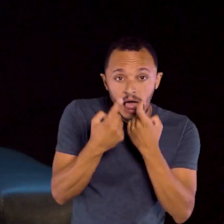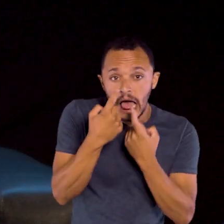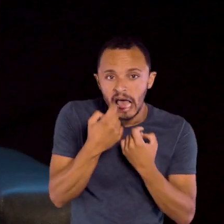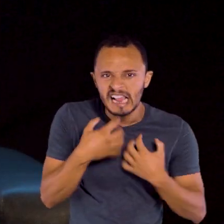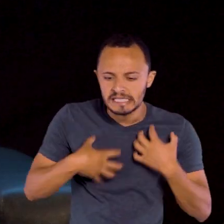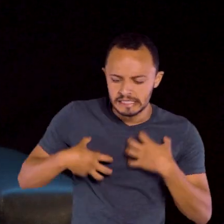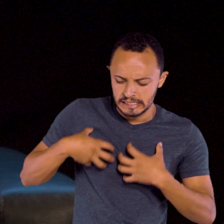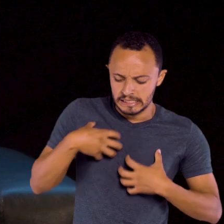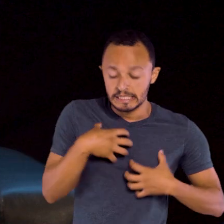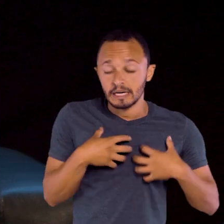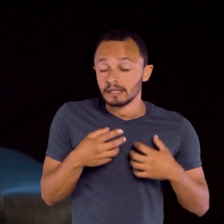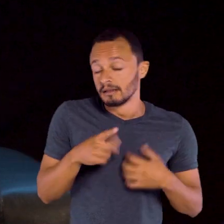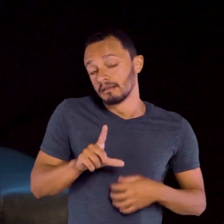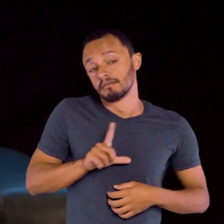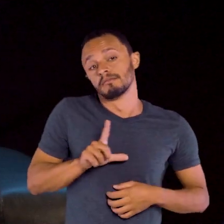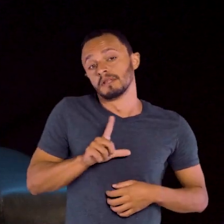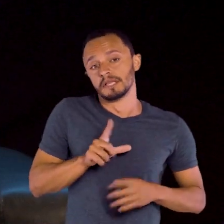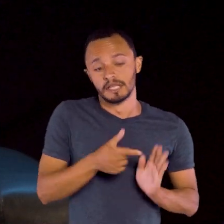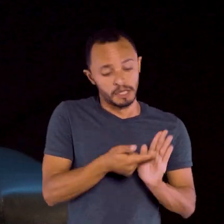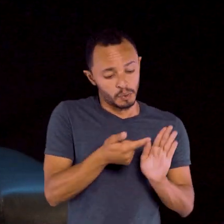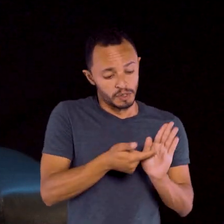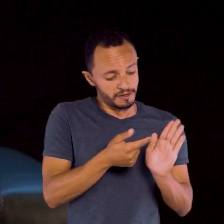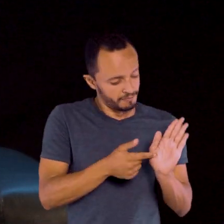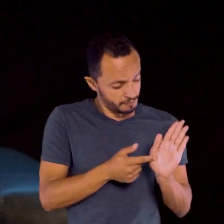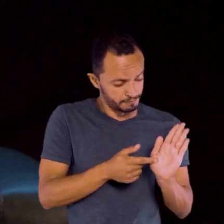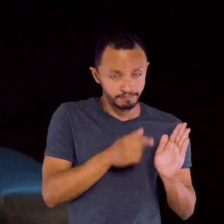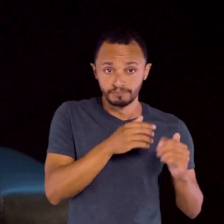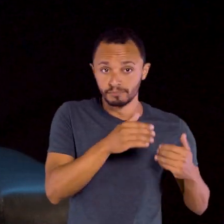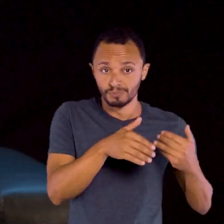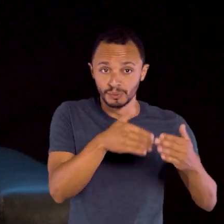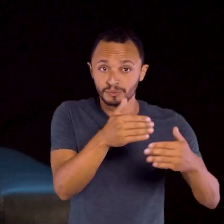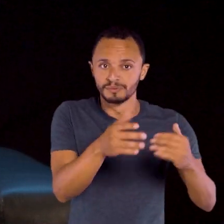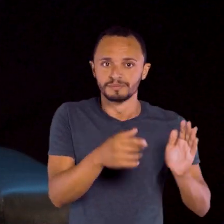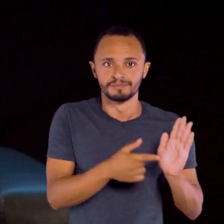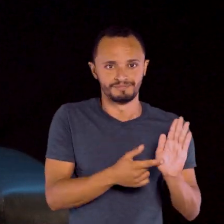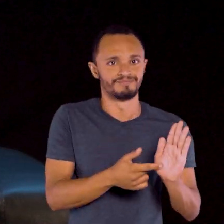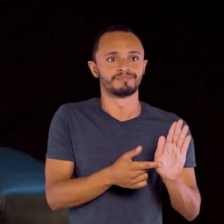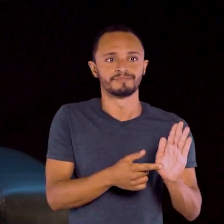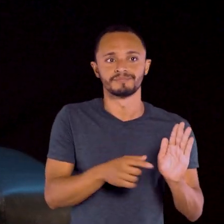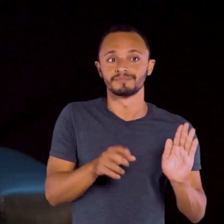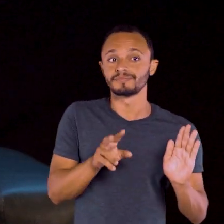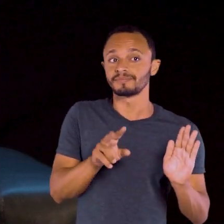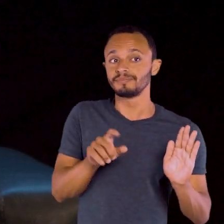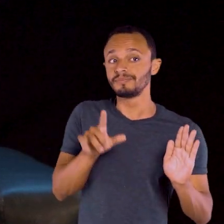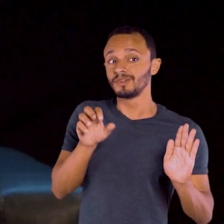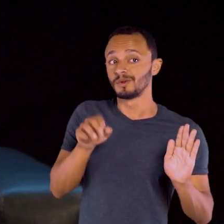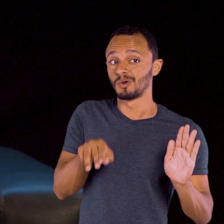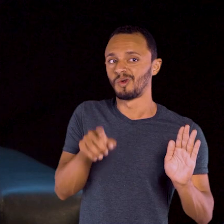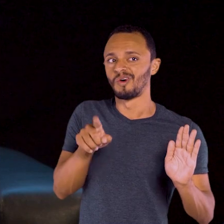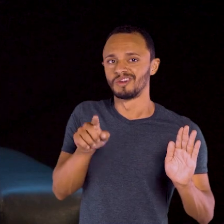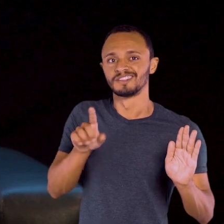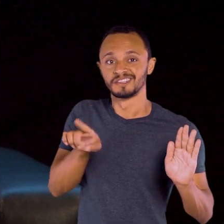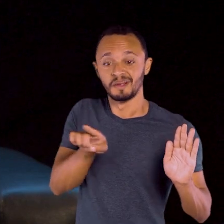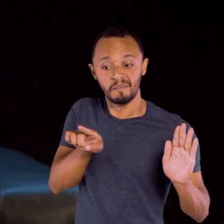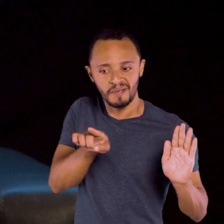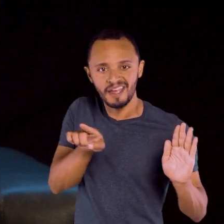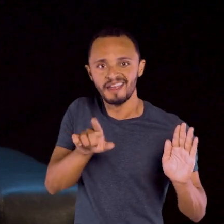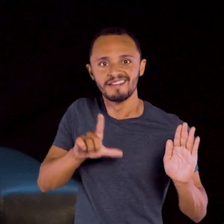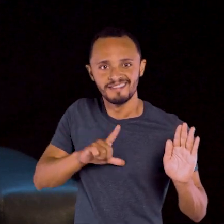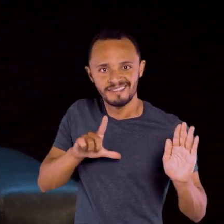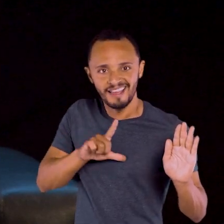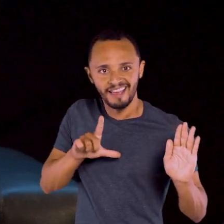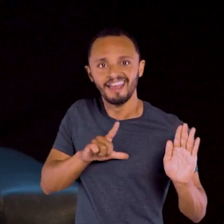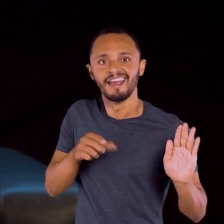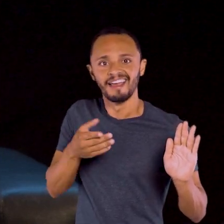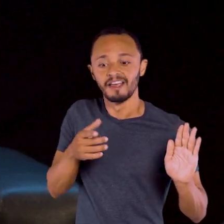que foi feito num passo muito diferente dos outros. O Crime do Cais Valongo, veja que chique, está esgotado.